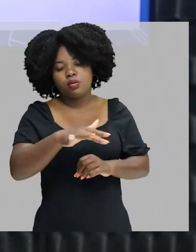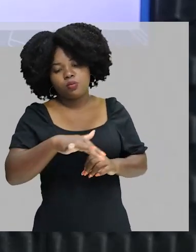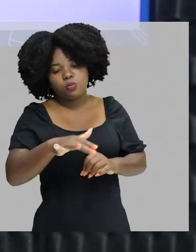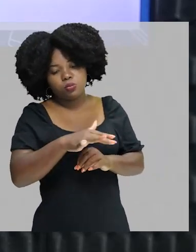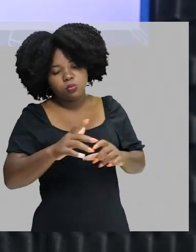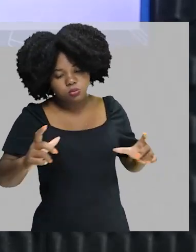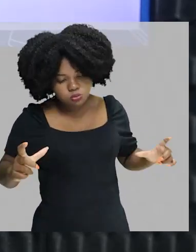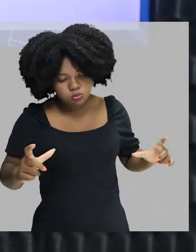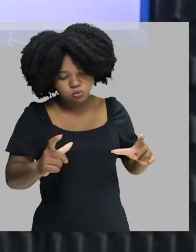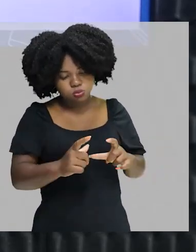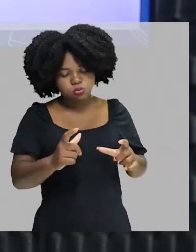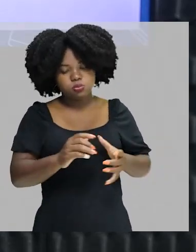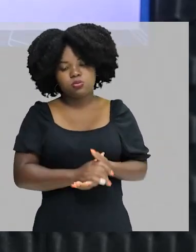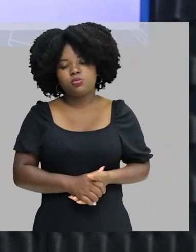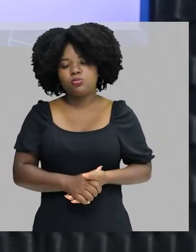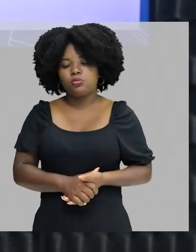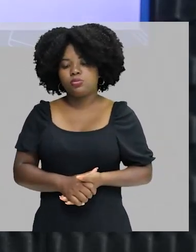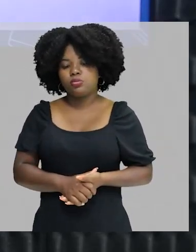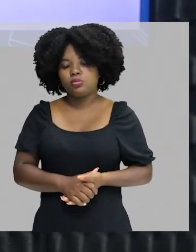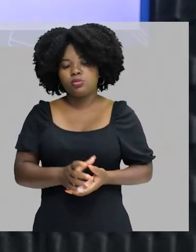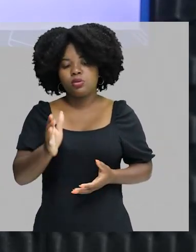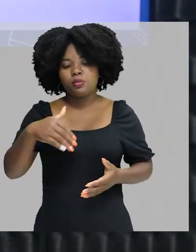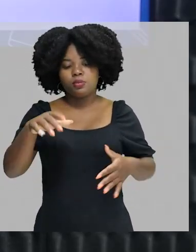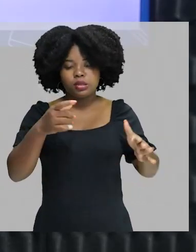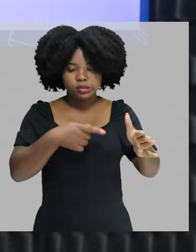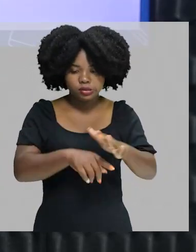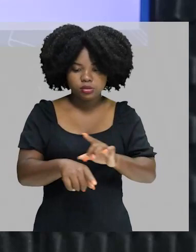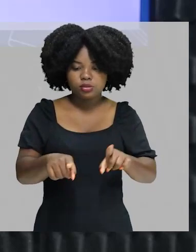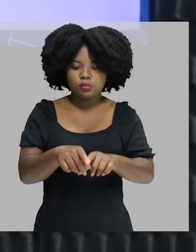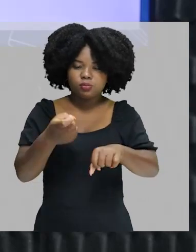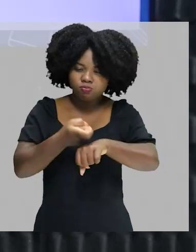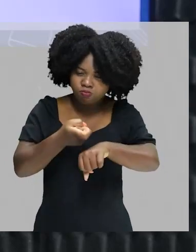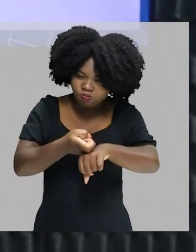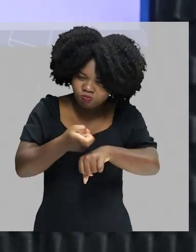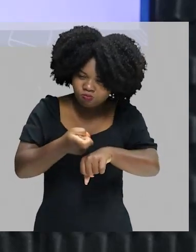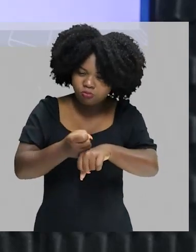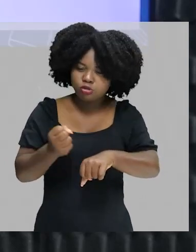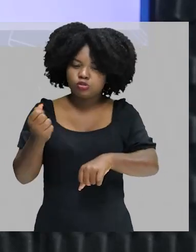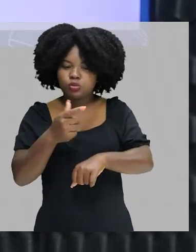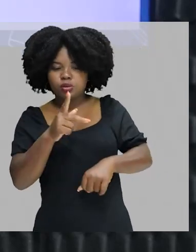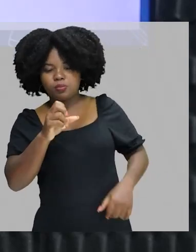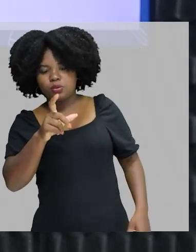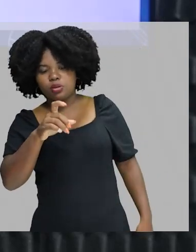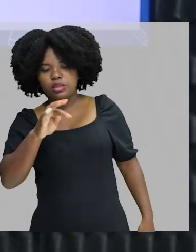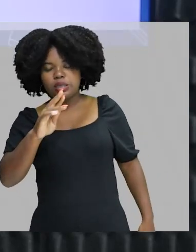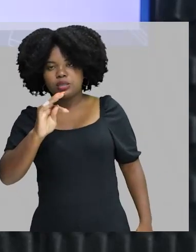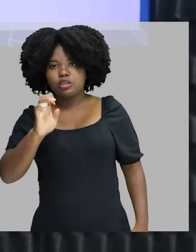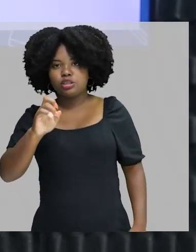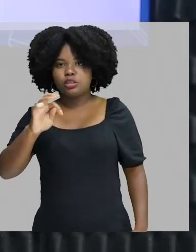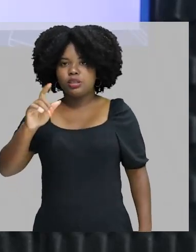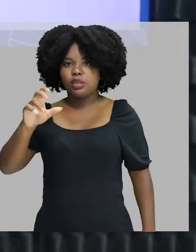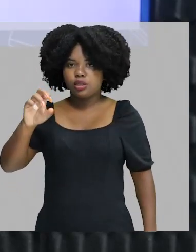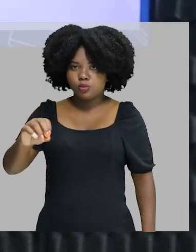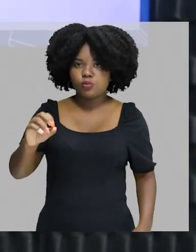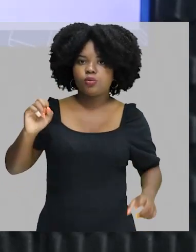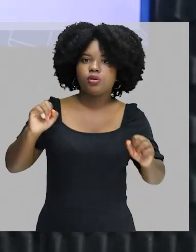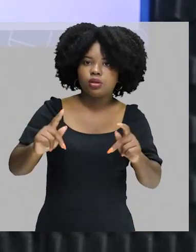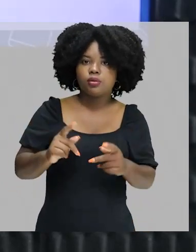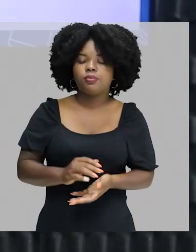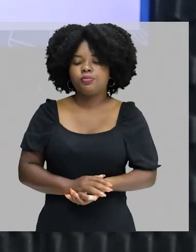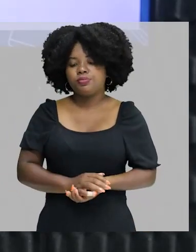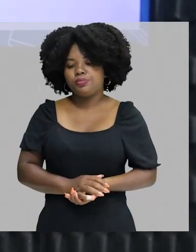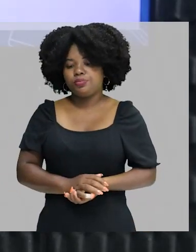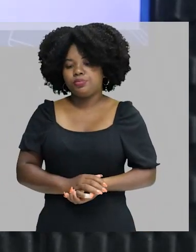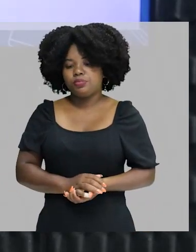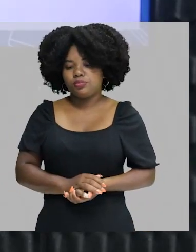espaço menor. Então, mais denso e mais rígido que o polietileno de baixa intensidade. Por